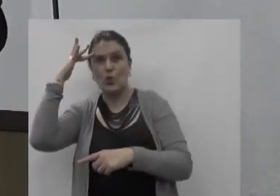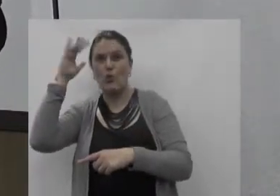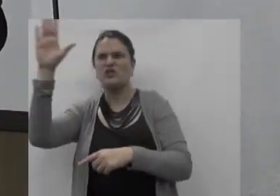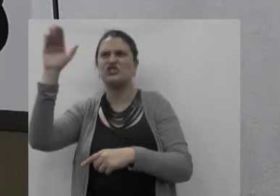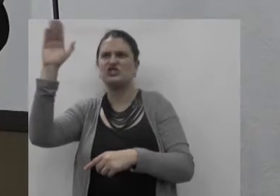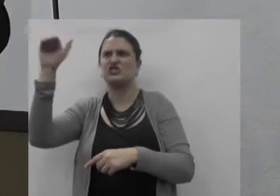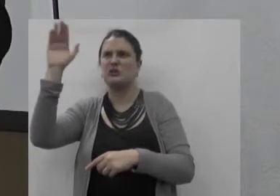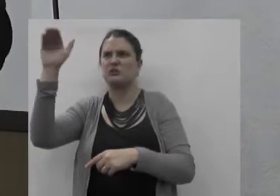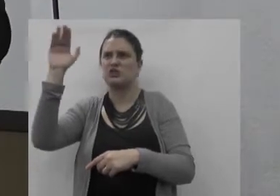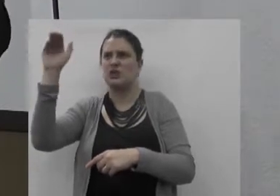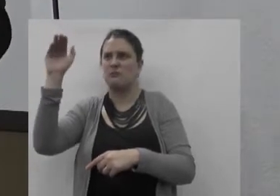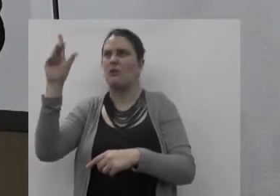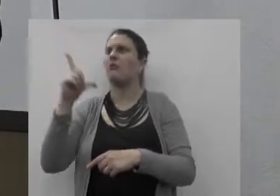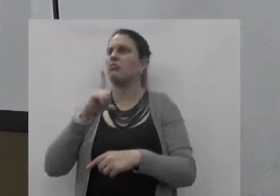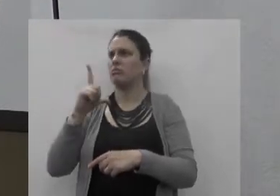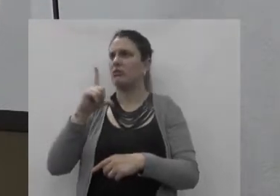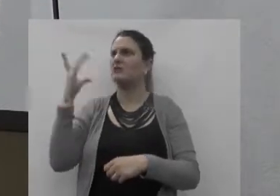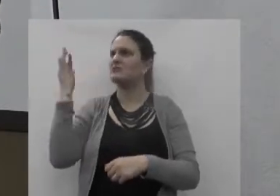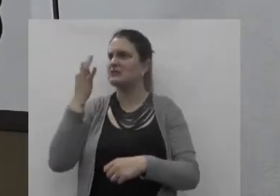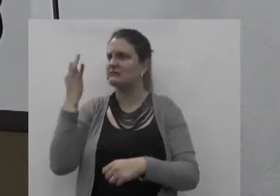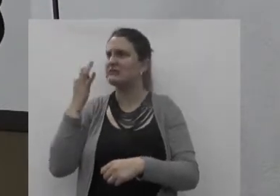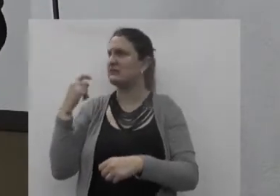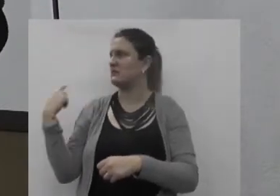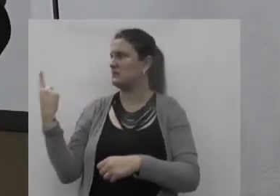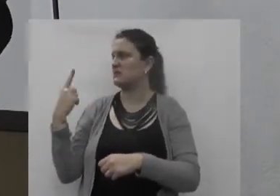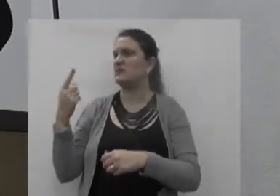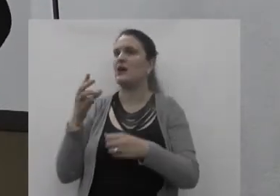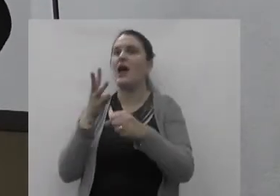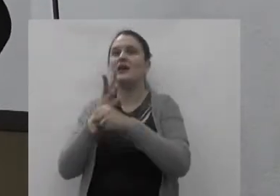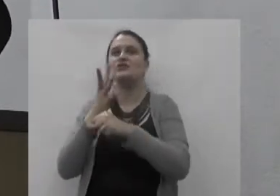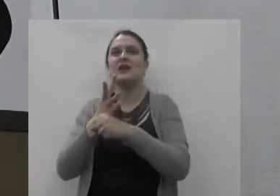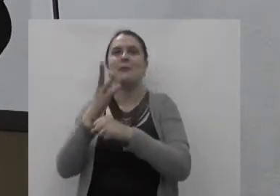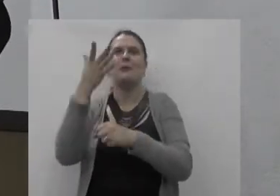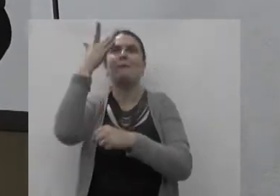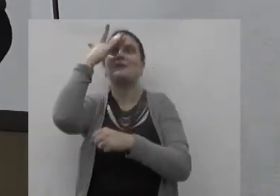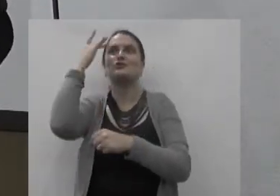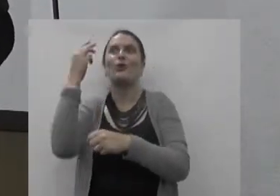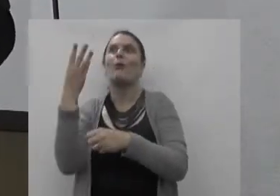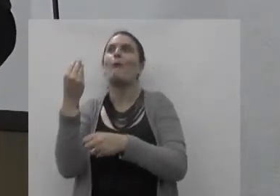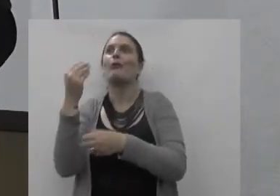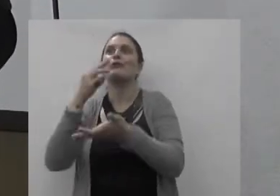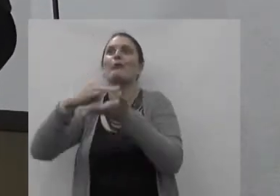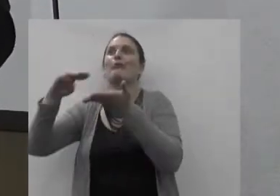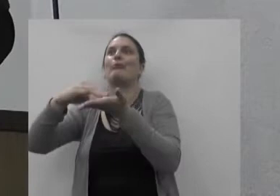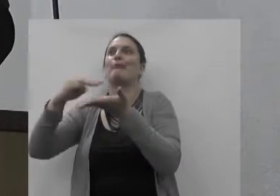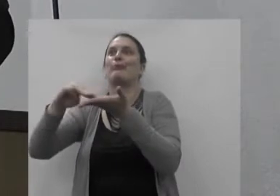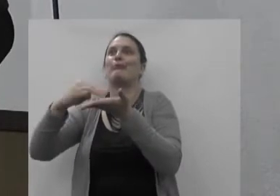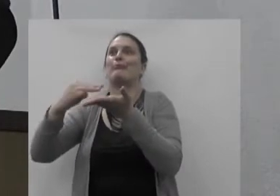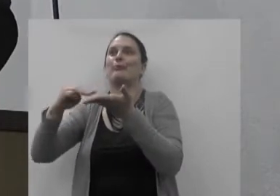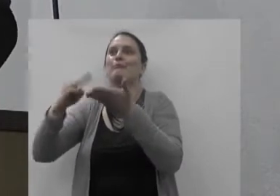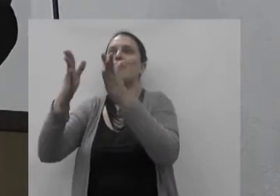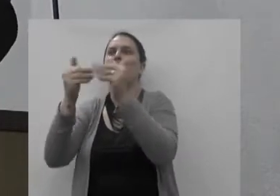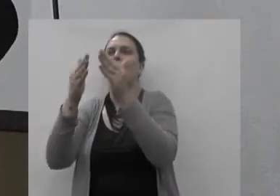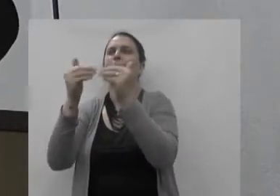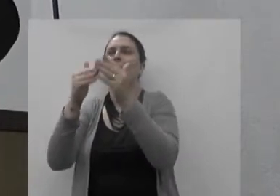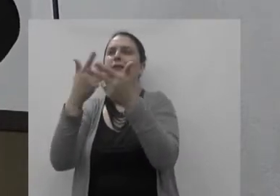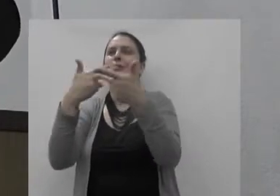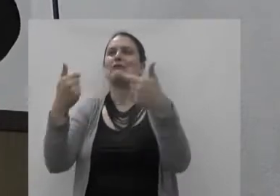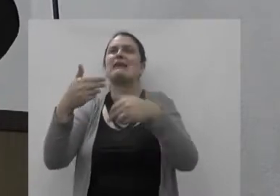conclamado e chamado. Eu tenho certeza que os senhores aqui nos seus WhatsApps e também nos seus Facebook, ali no